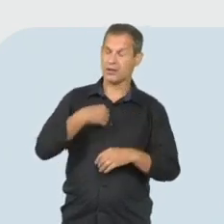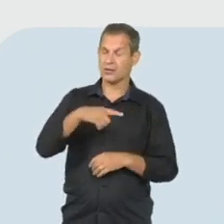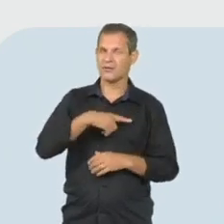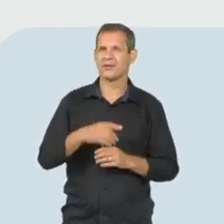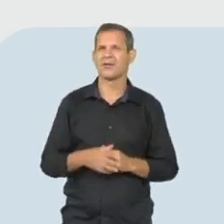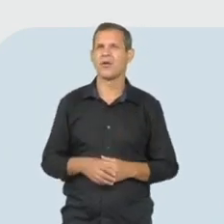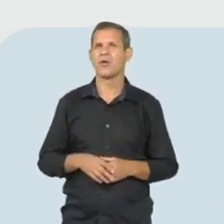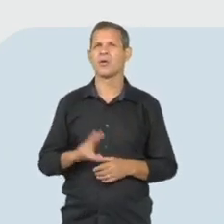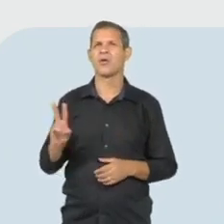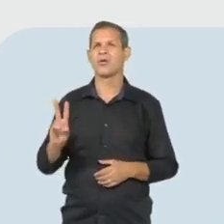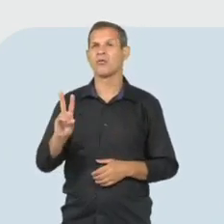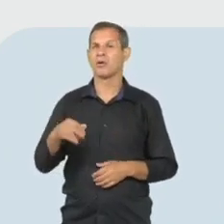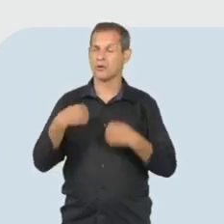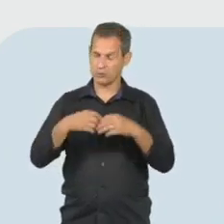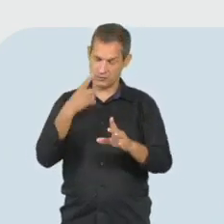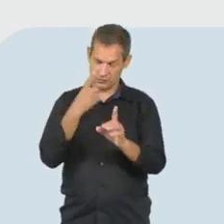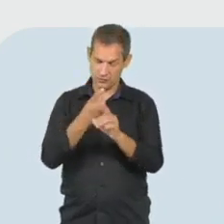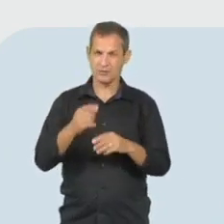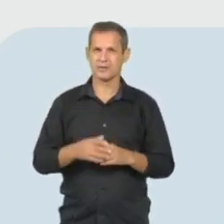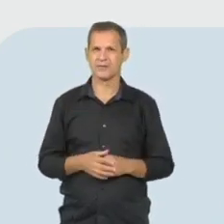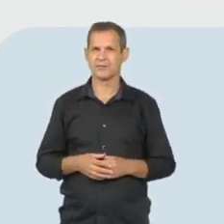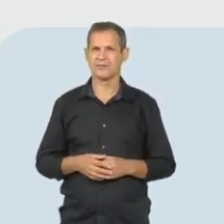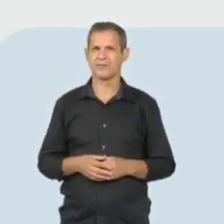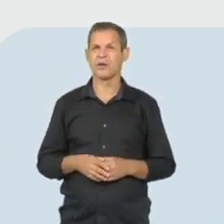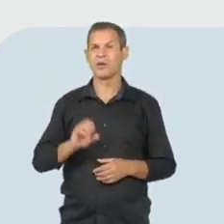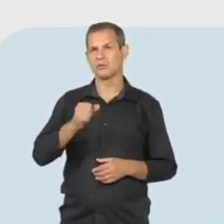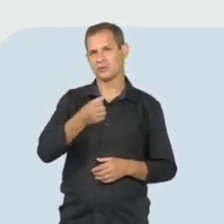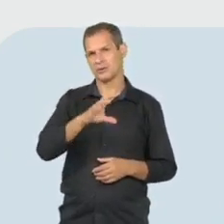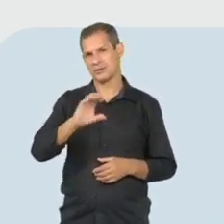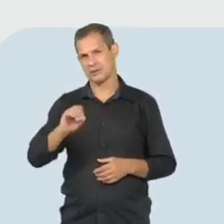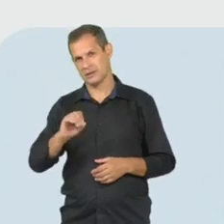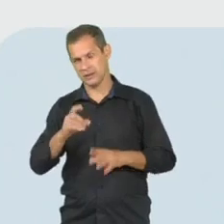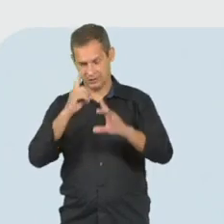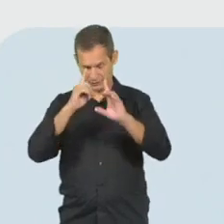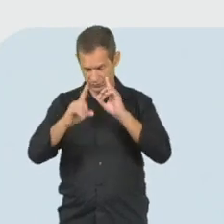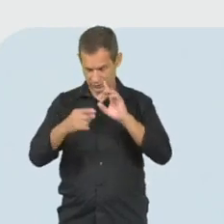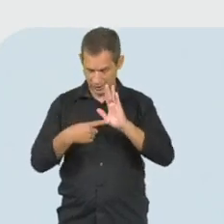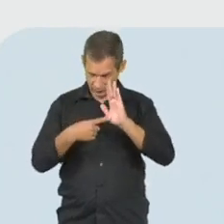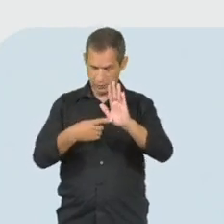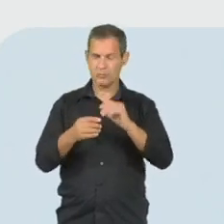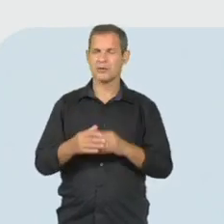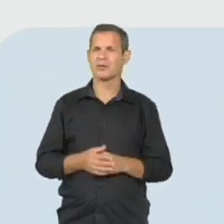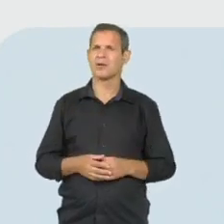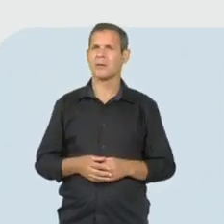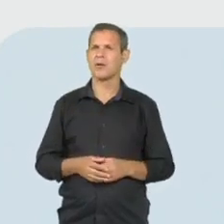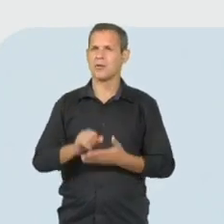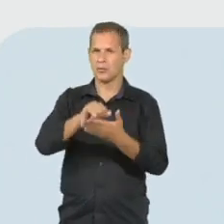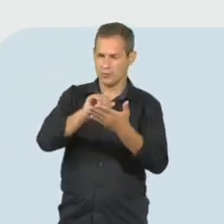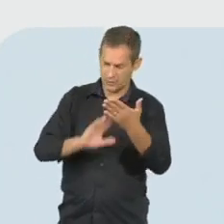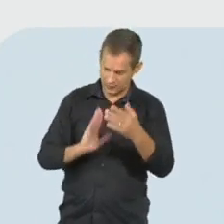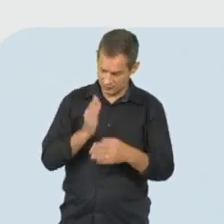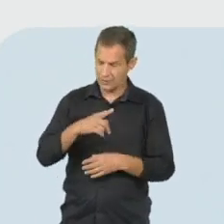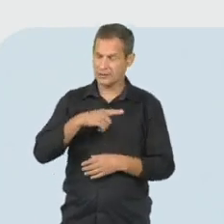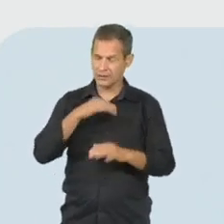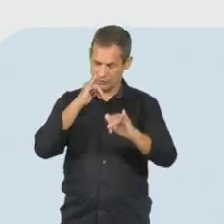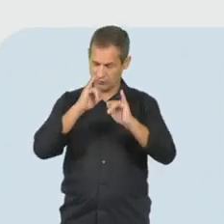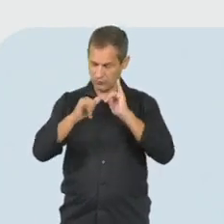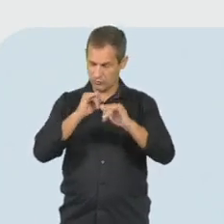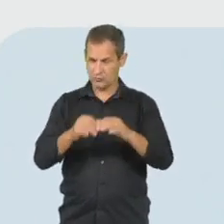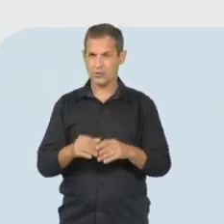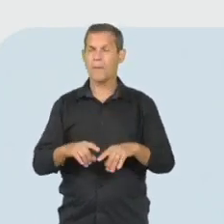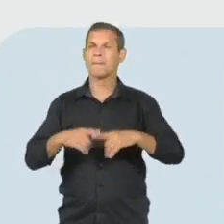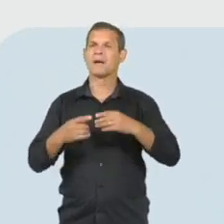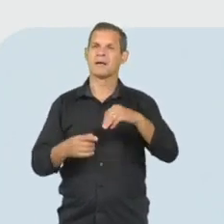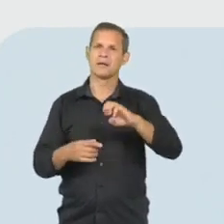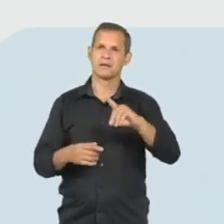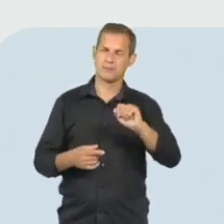tenho o valor que eu preciso encontrar aqui, 80, que é o dado apresentado pelo exercício já, a gente já tem essa informação, que é a